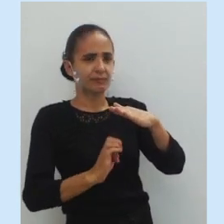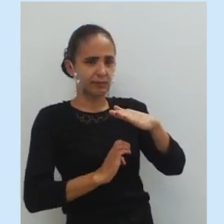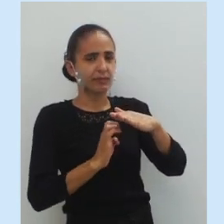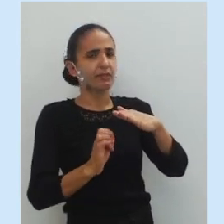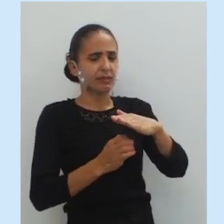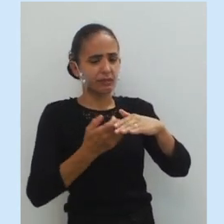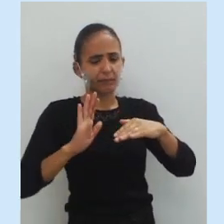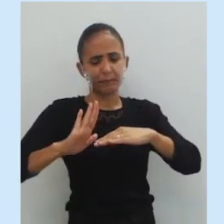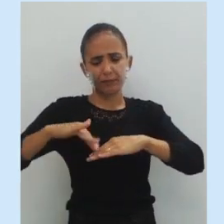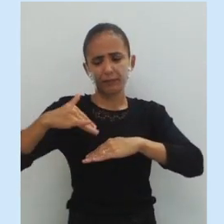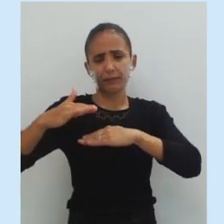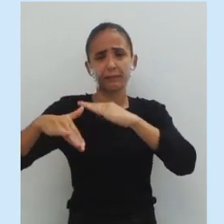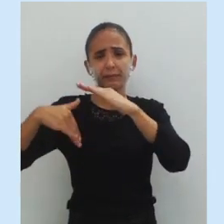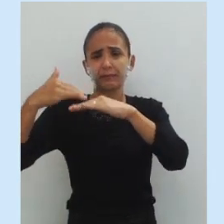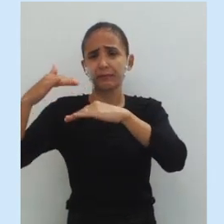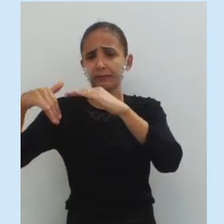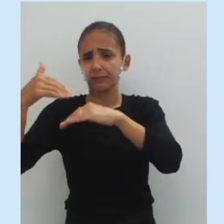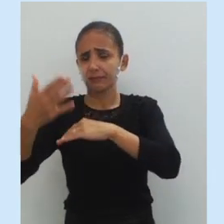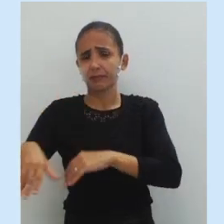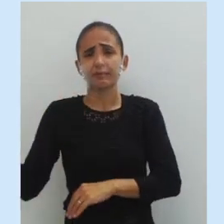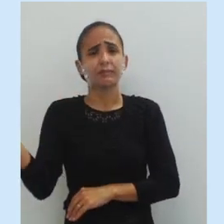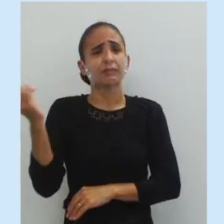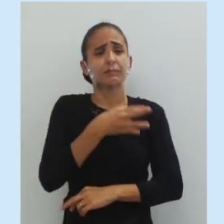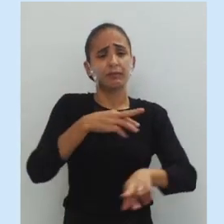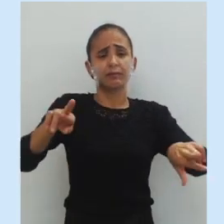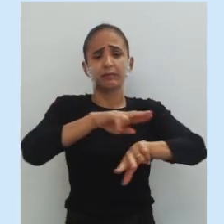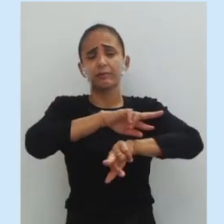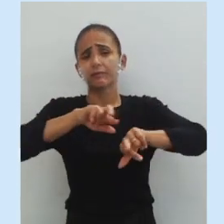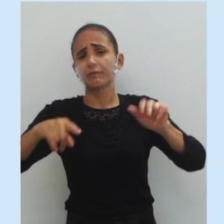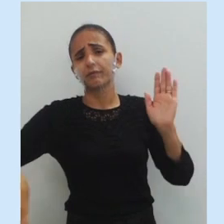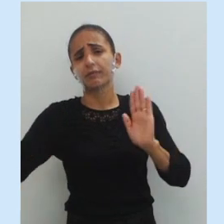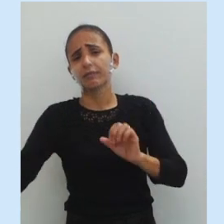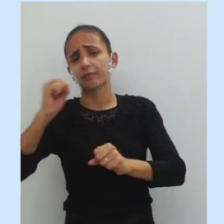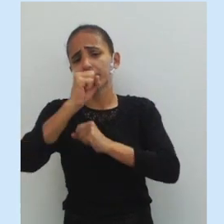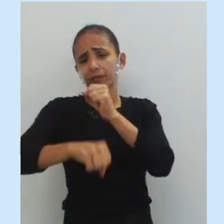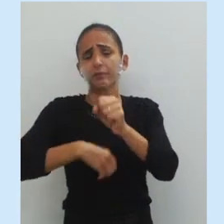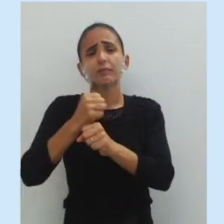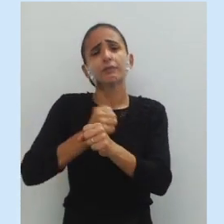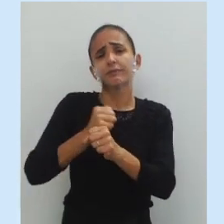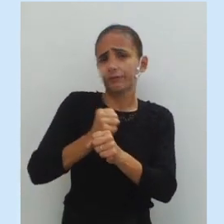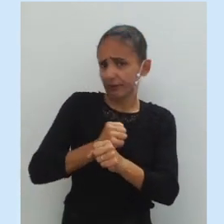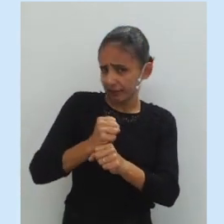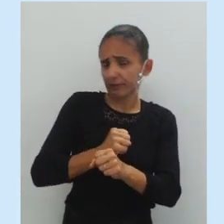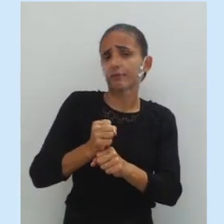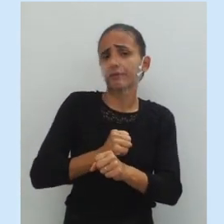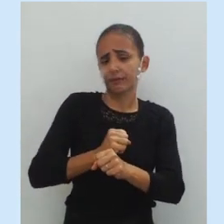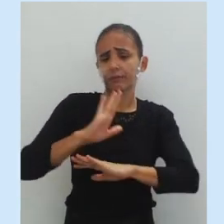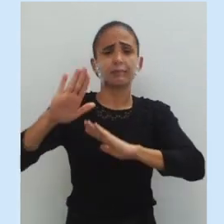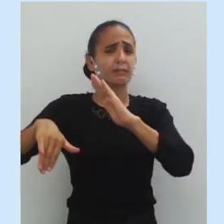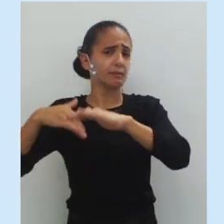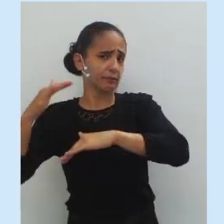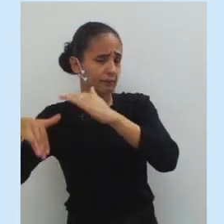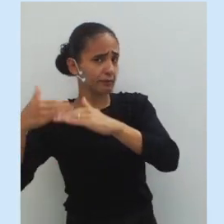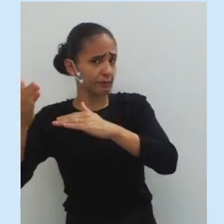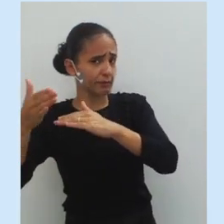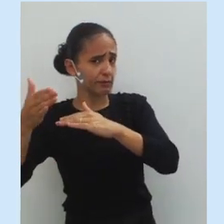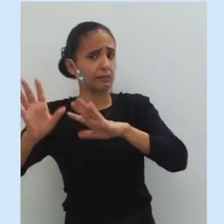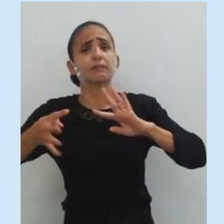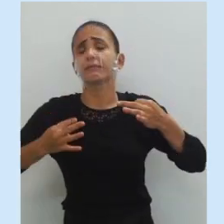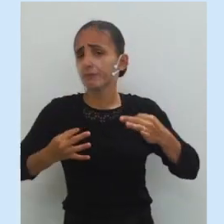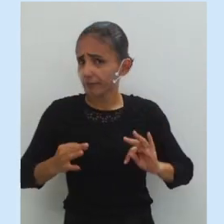estabelecendo trajetórias de inovação por várias décadas. Envolve inovações não apenas